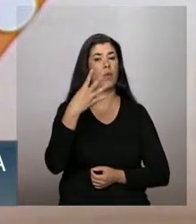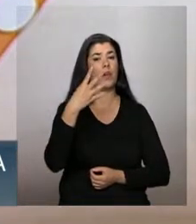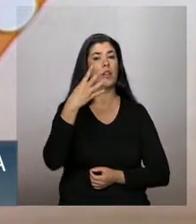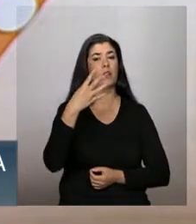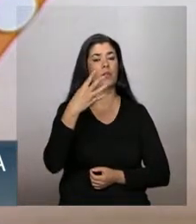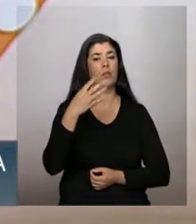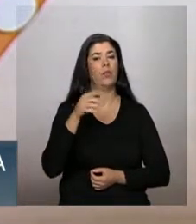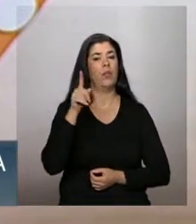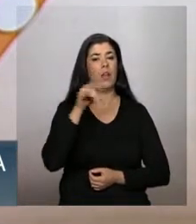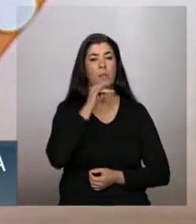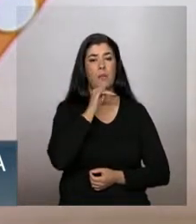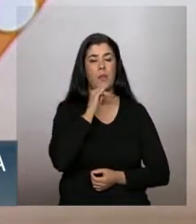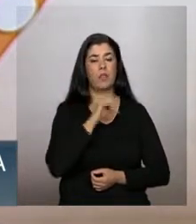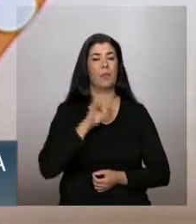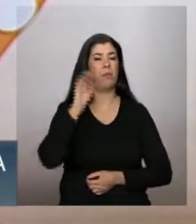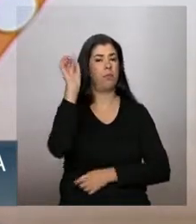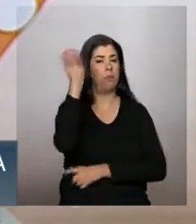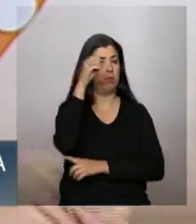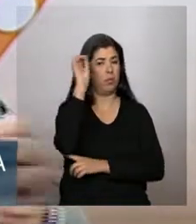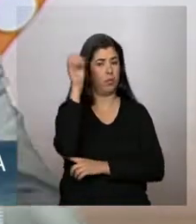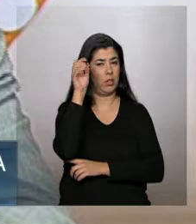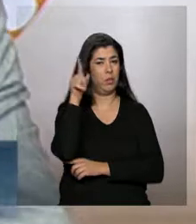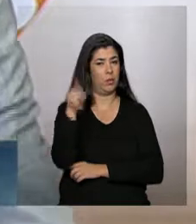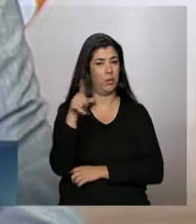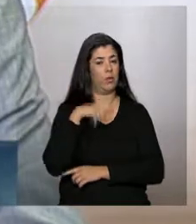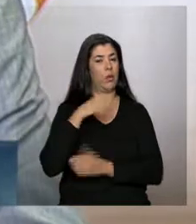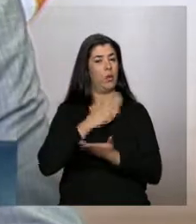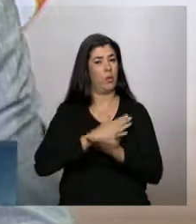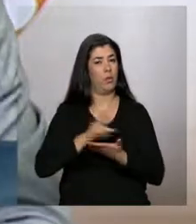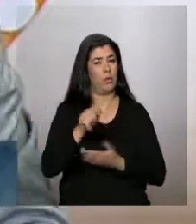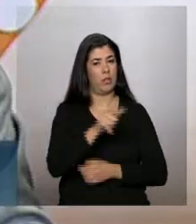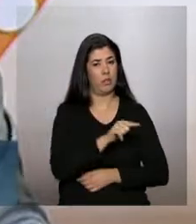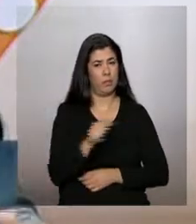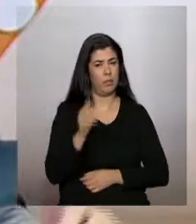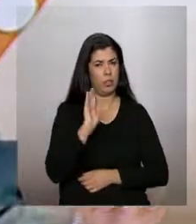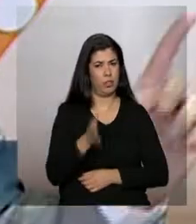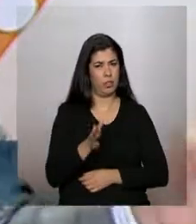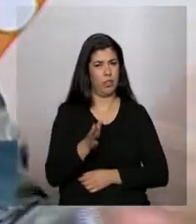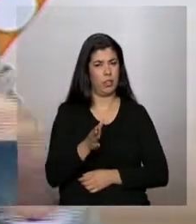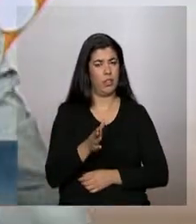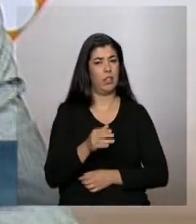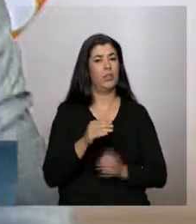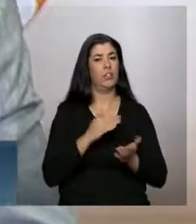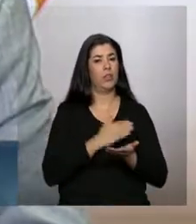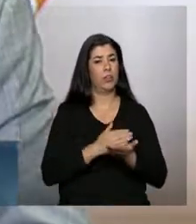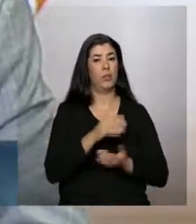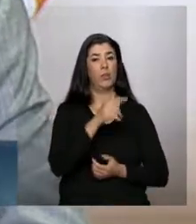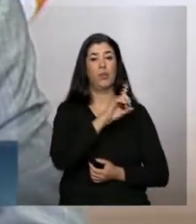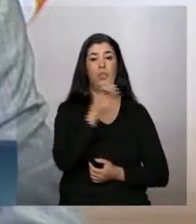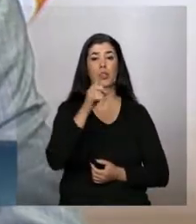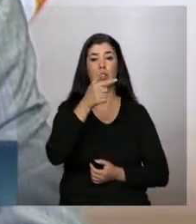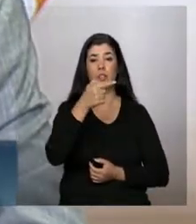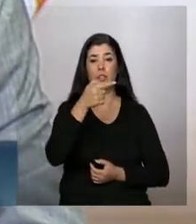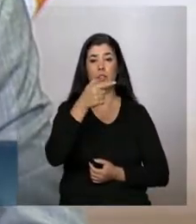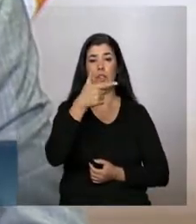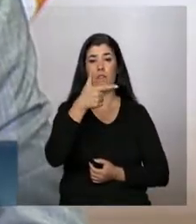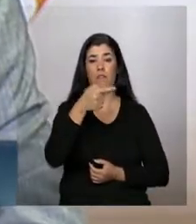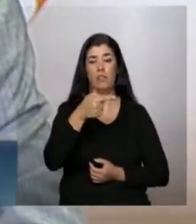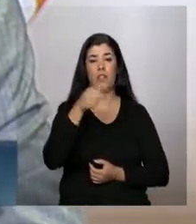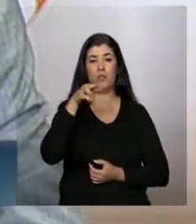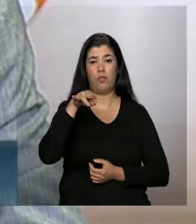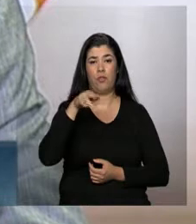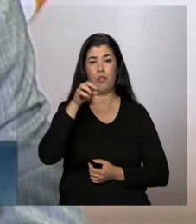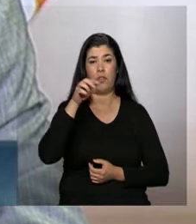estado do Rio Grande do Sul, inclusive, já essa semana, né? Já? Dia 27. Desde o dia 27, para ser mais